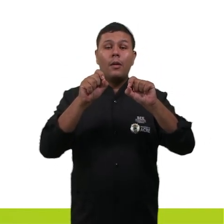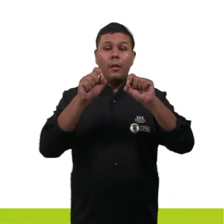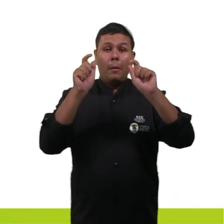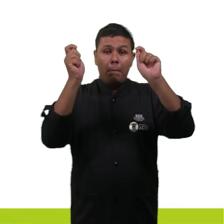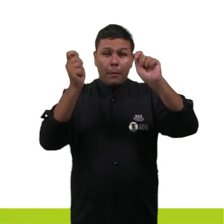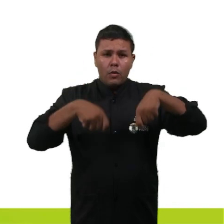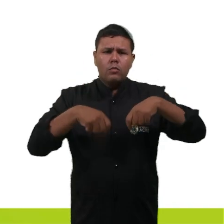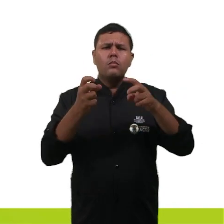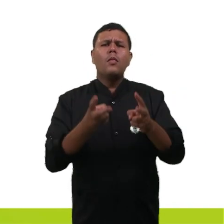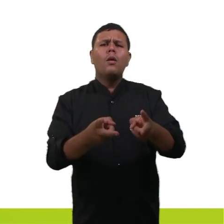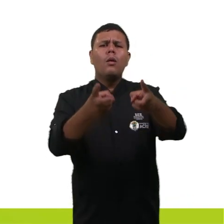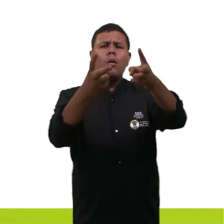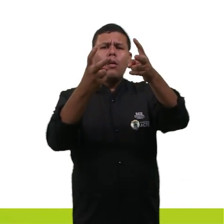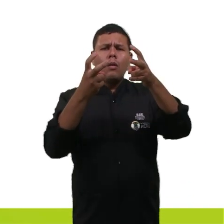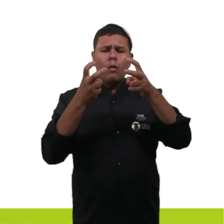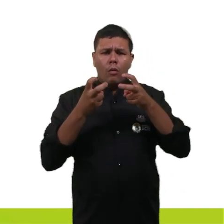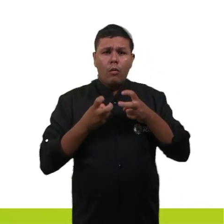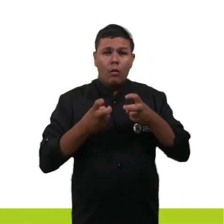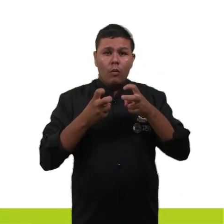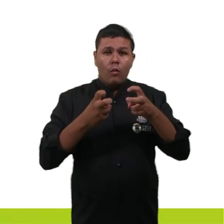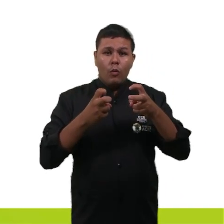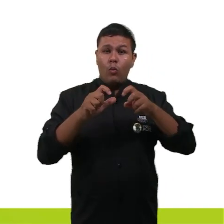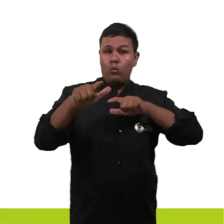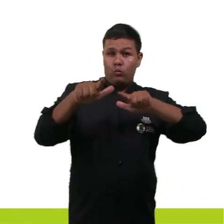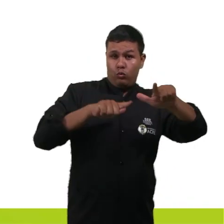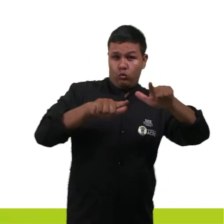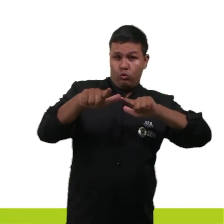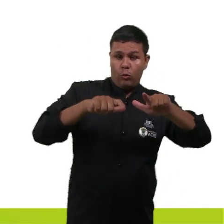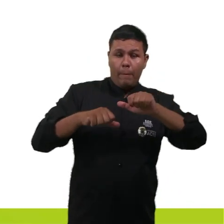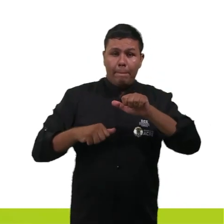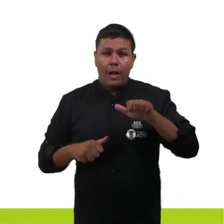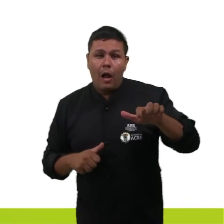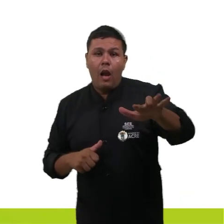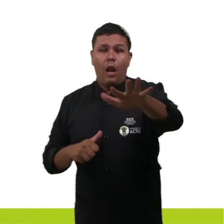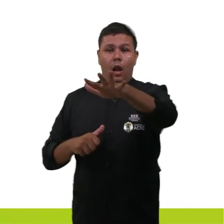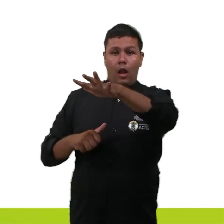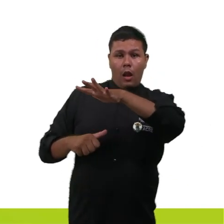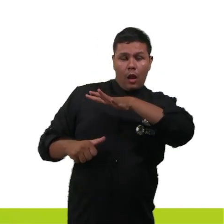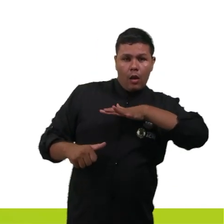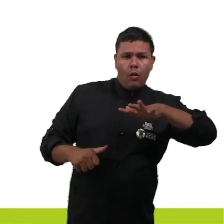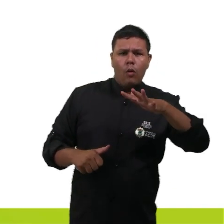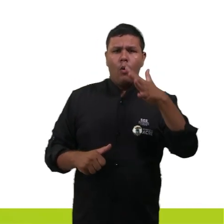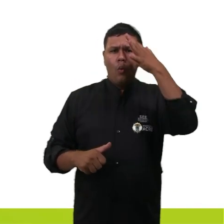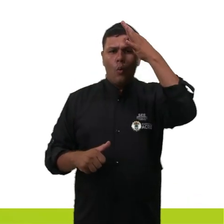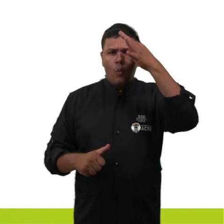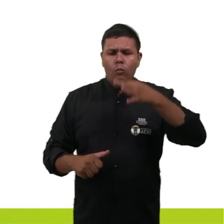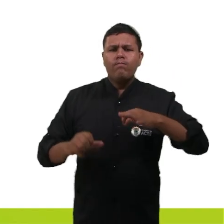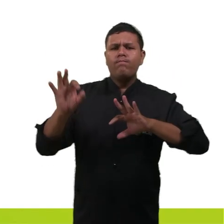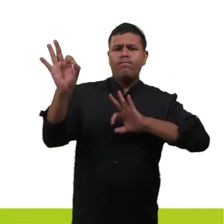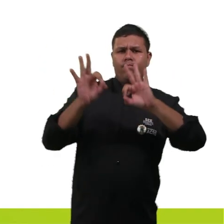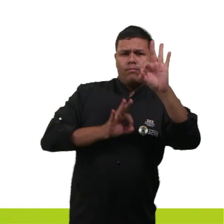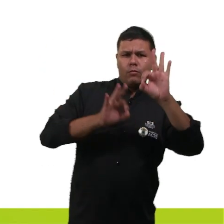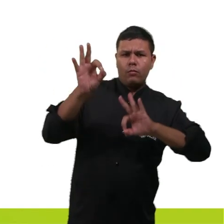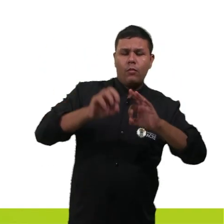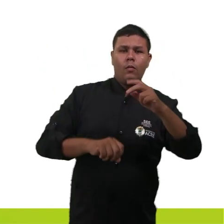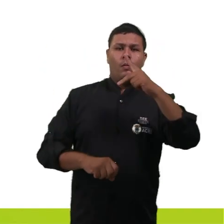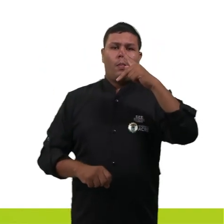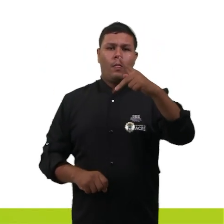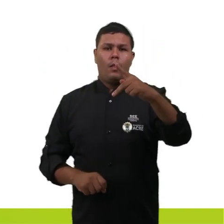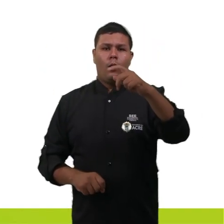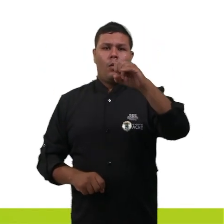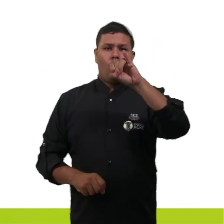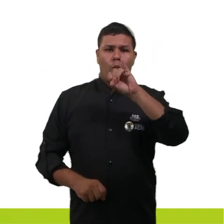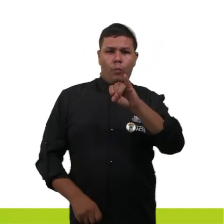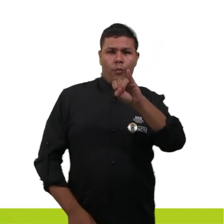identificar onde está alocada a mão de obra de um território, compreender a composição do seu PIB, que é o Produto